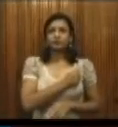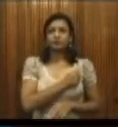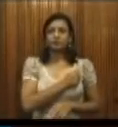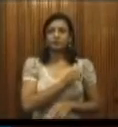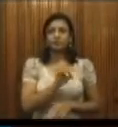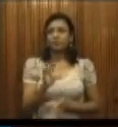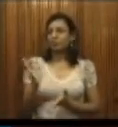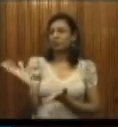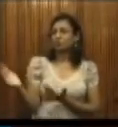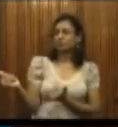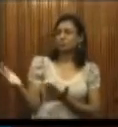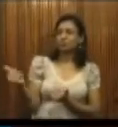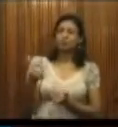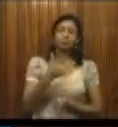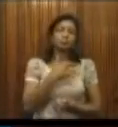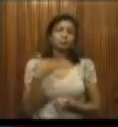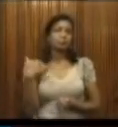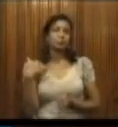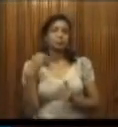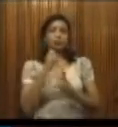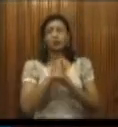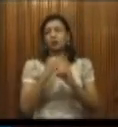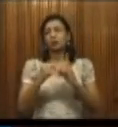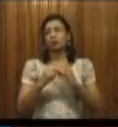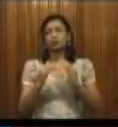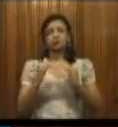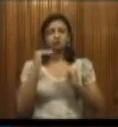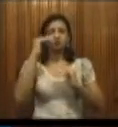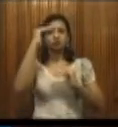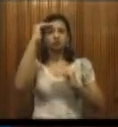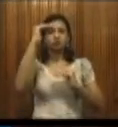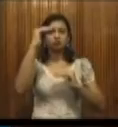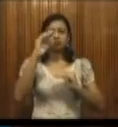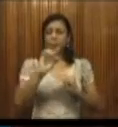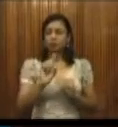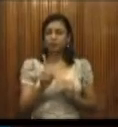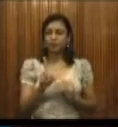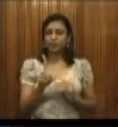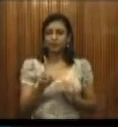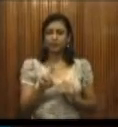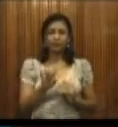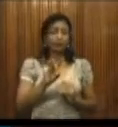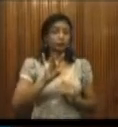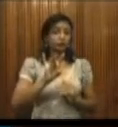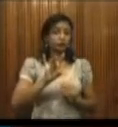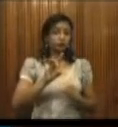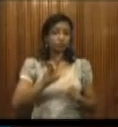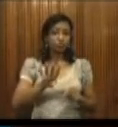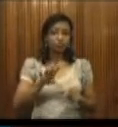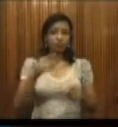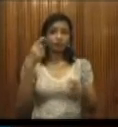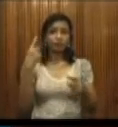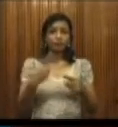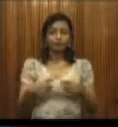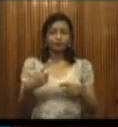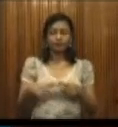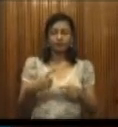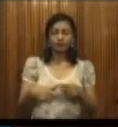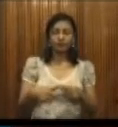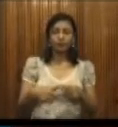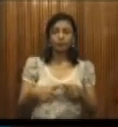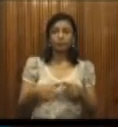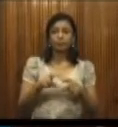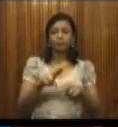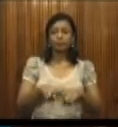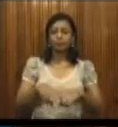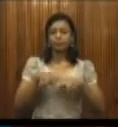ele tenha. Não é pelo status social que ele consiga adquirir. É tão somente através de Jesus